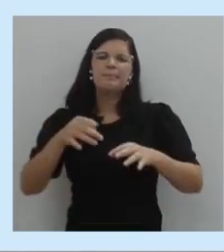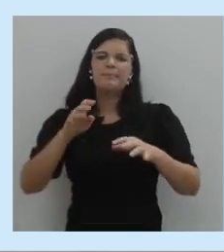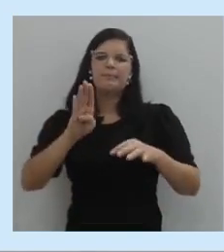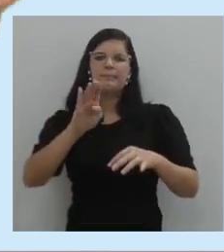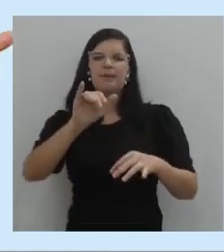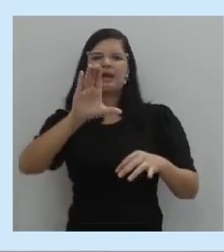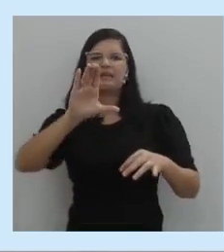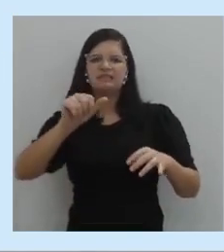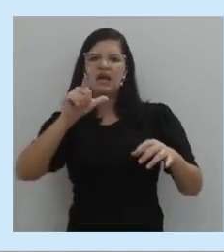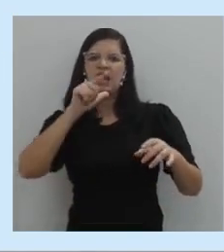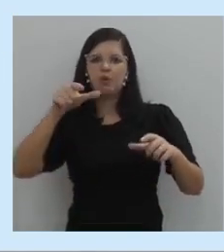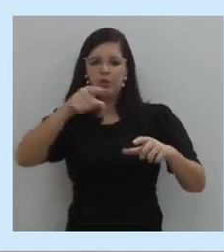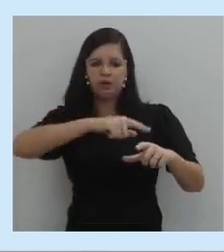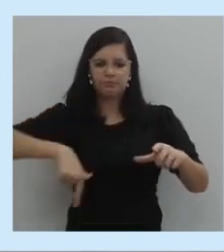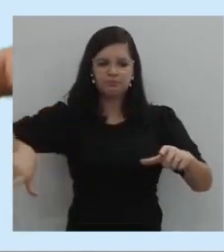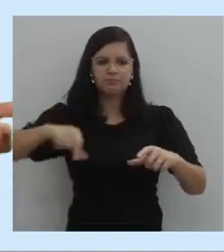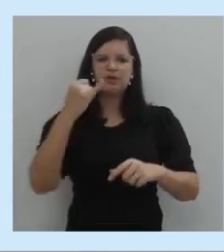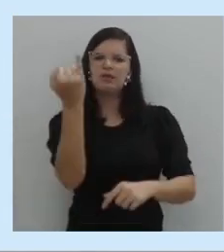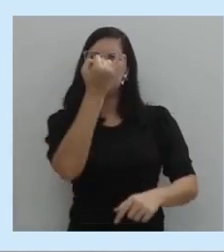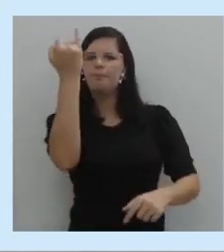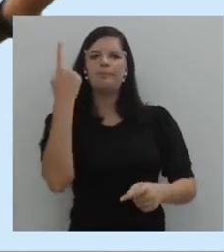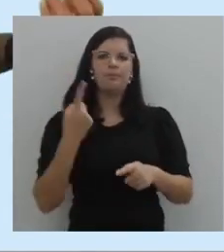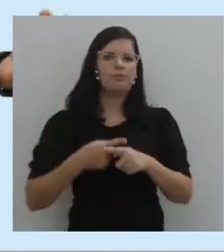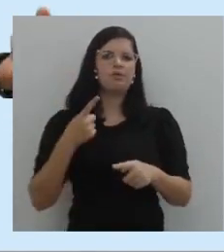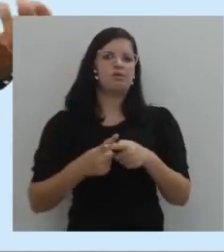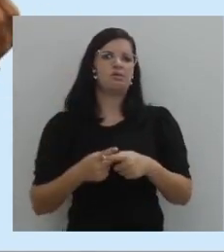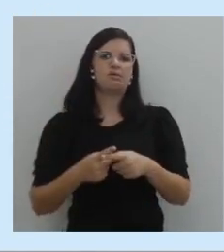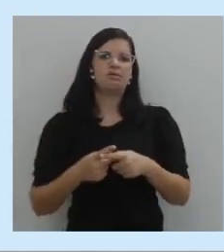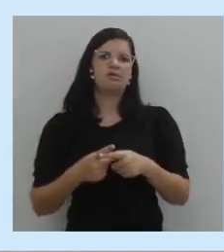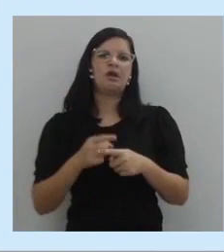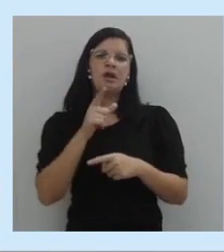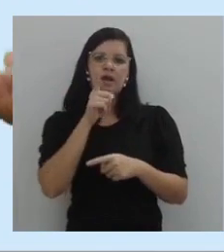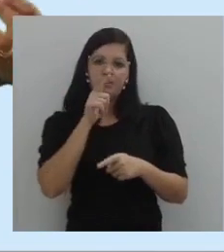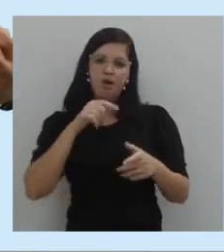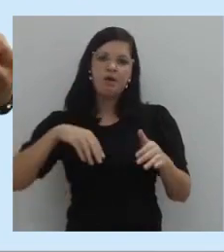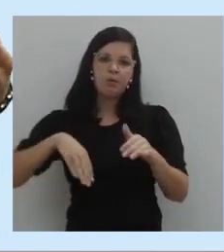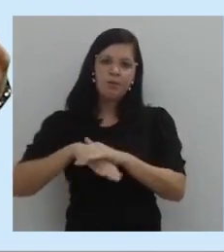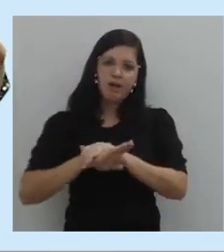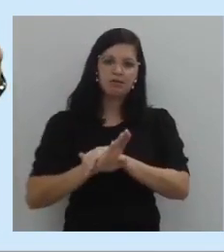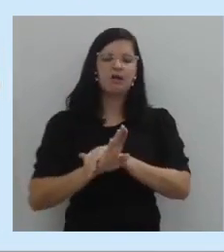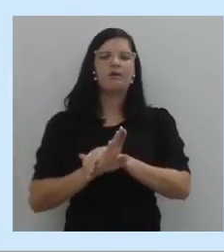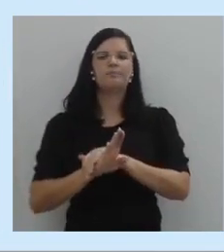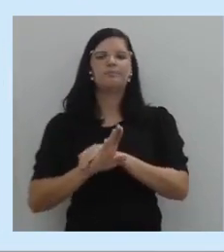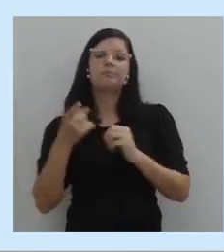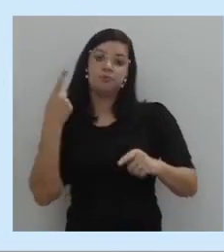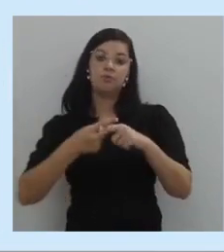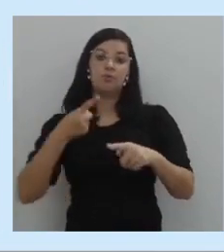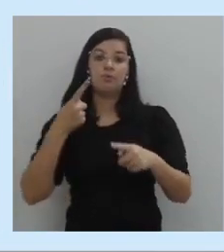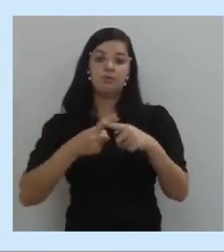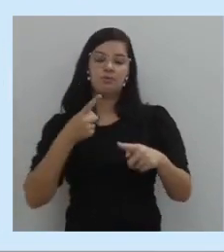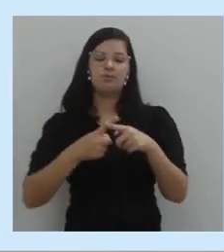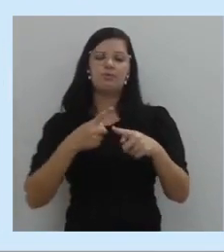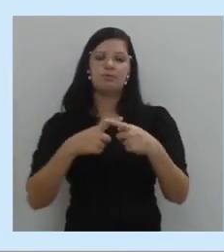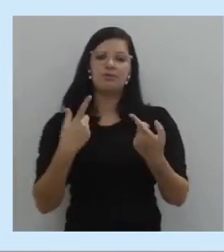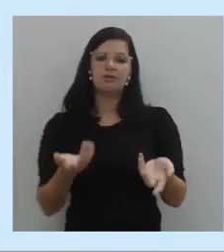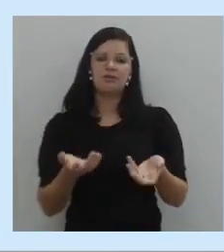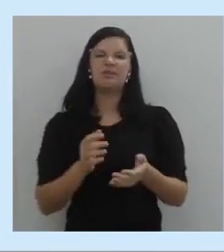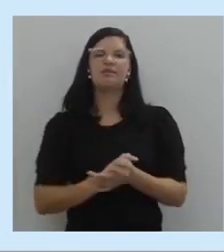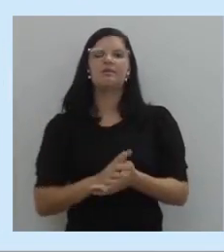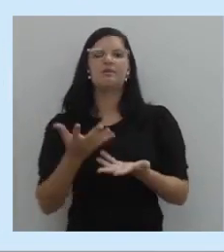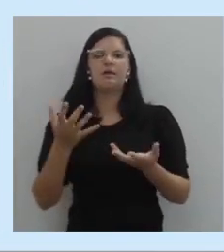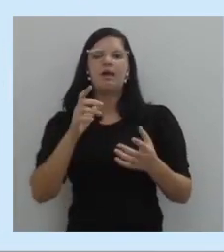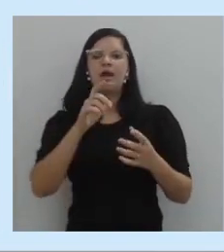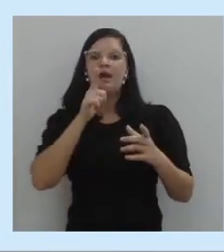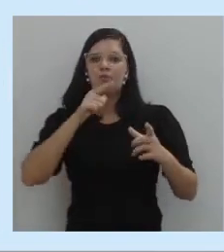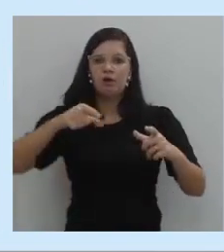bacias hidrográficas elas são importantes também para a concentração de água nos aquíferos, tá? Por quê? É nas áreas de